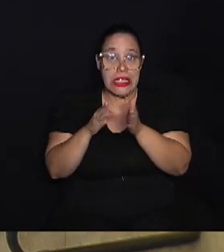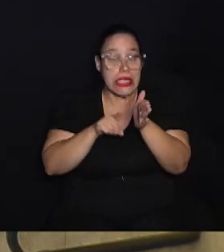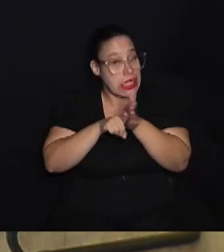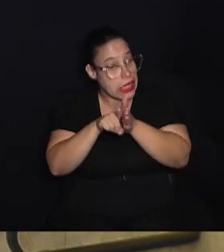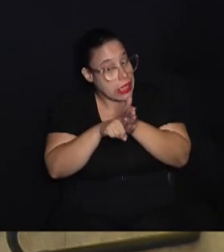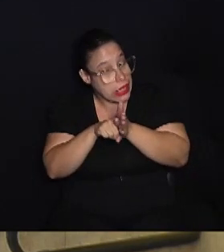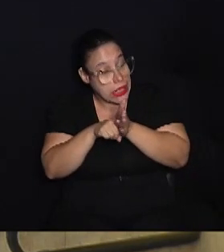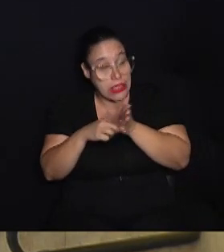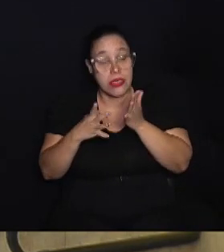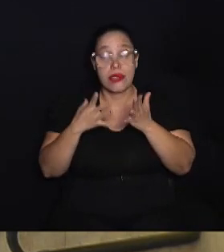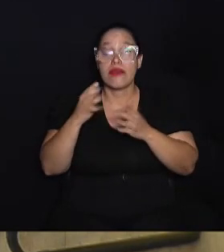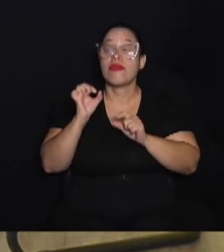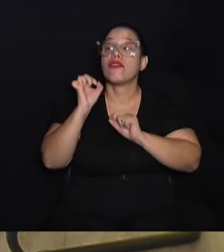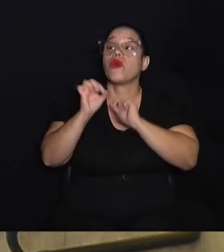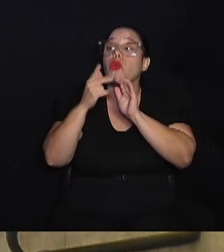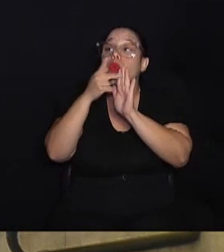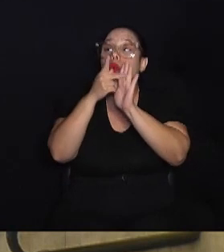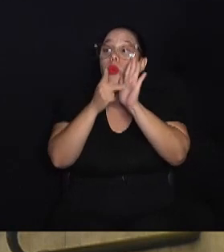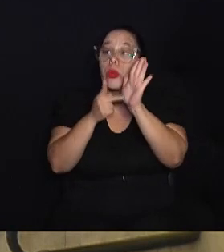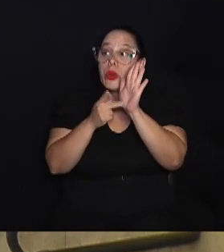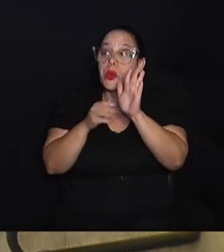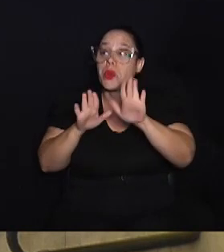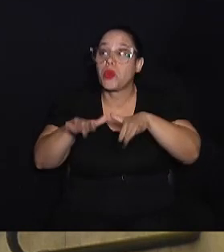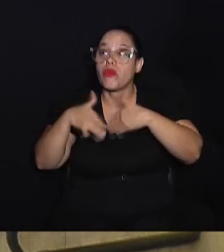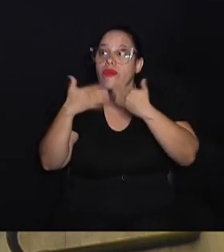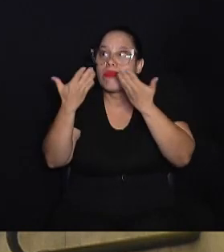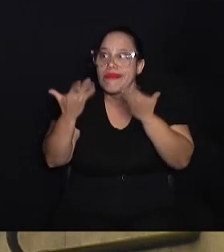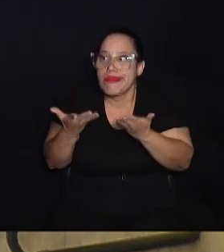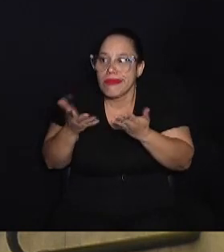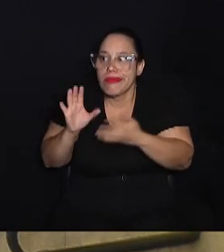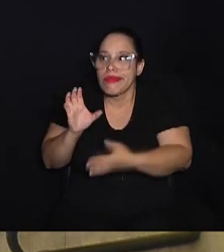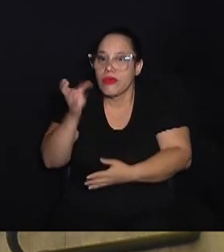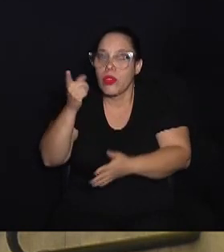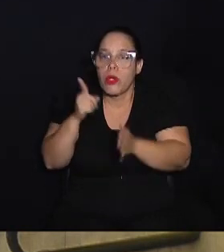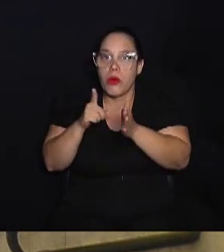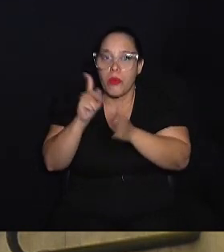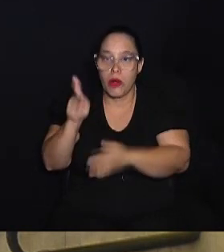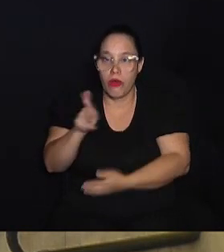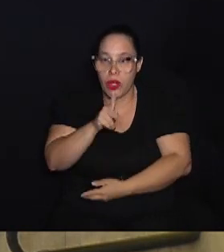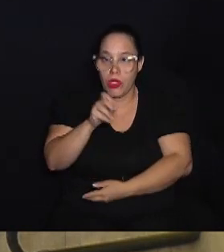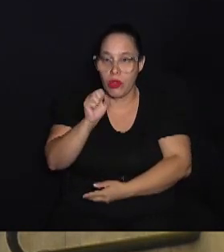sobre essas projeções, afinal de contas, o que está acontecendo, professora Simone.